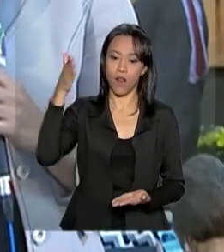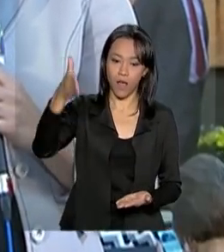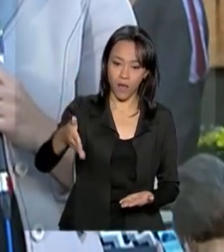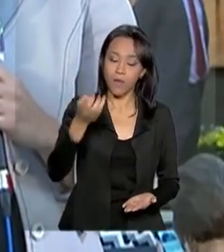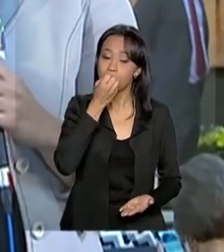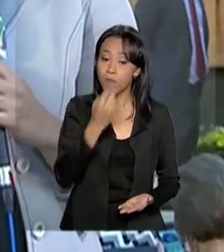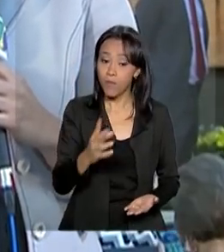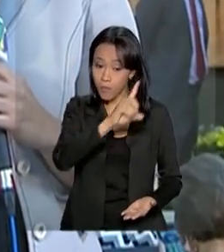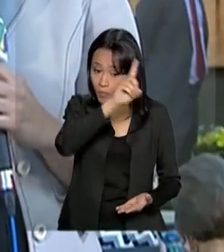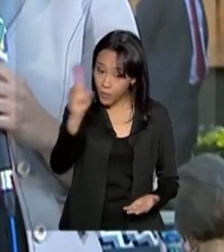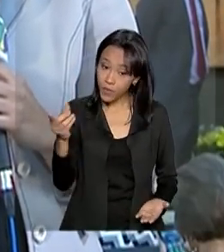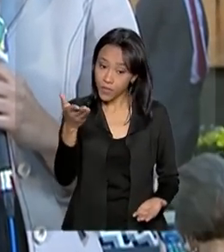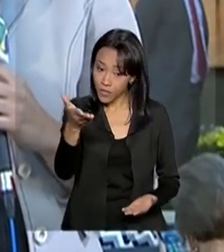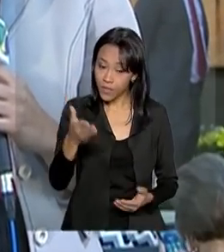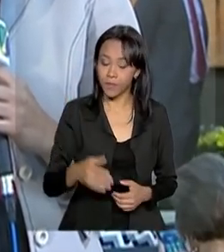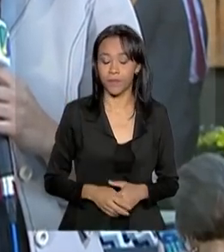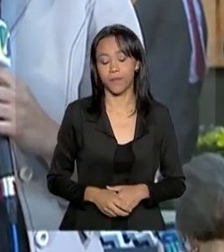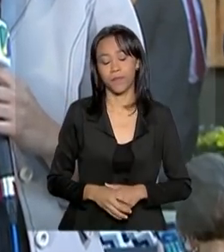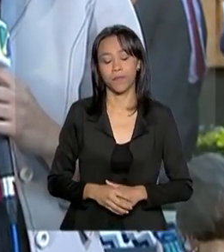bom dia para você.